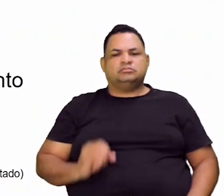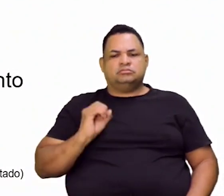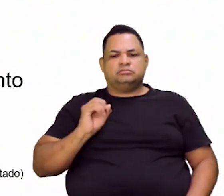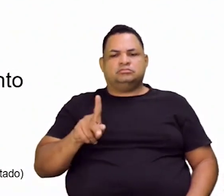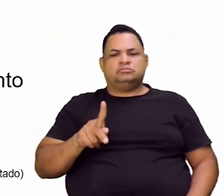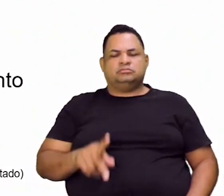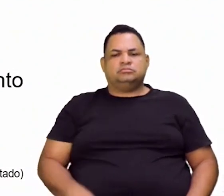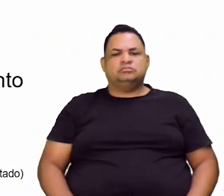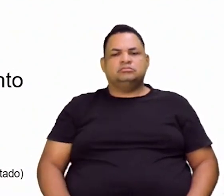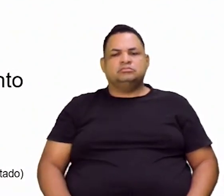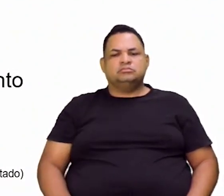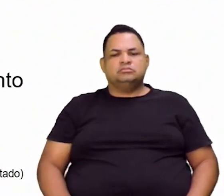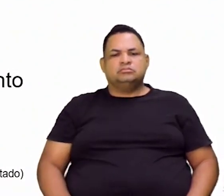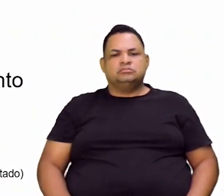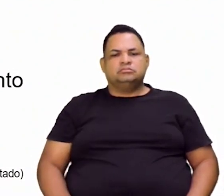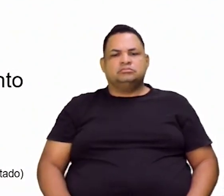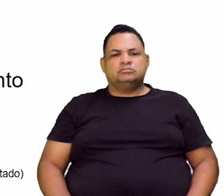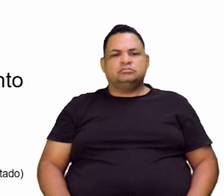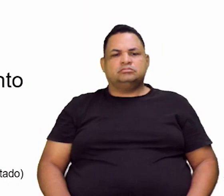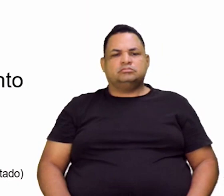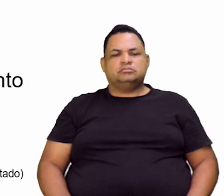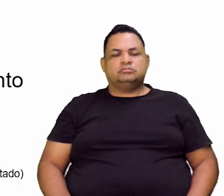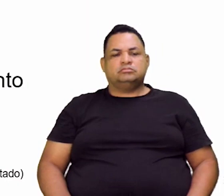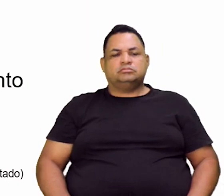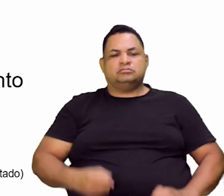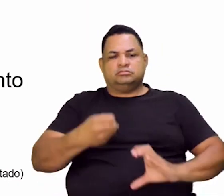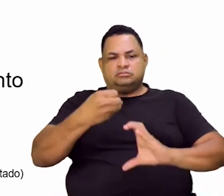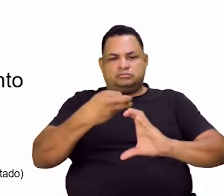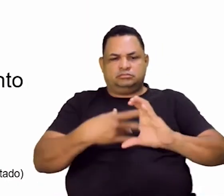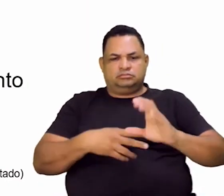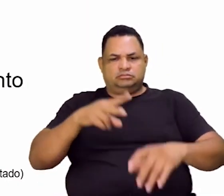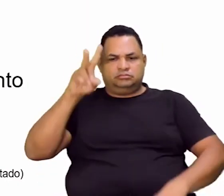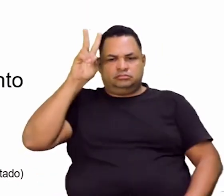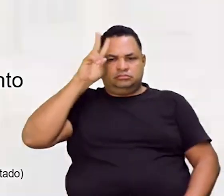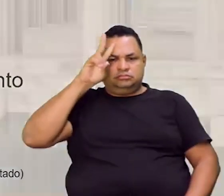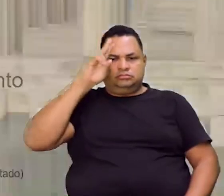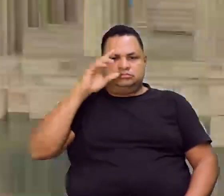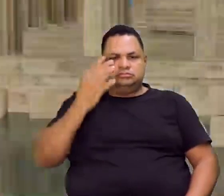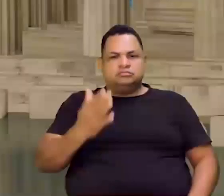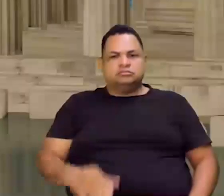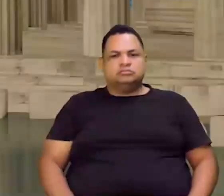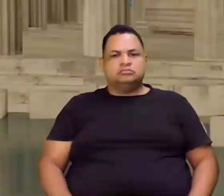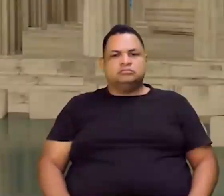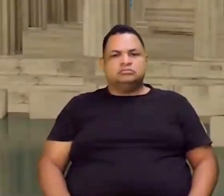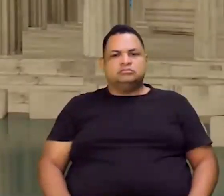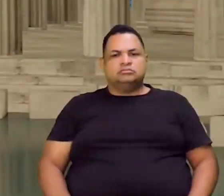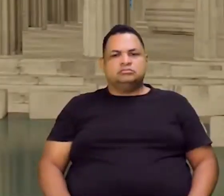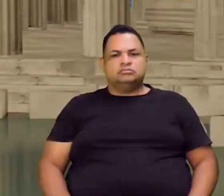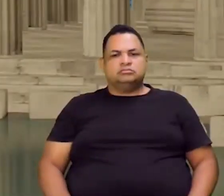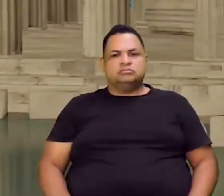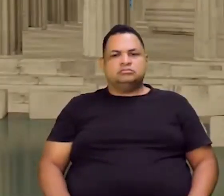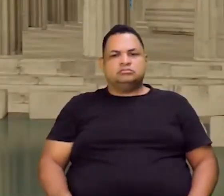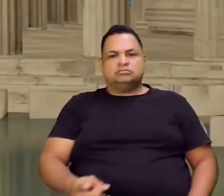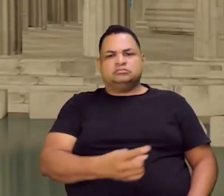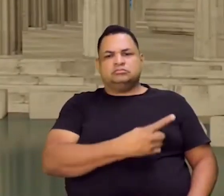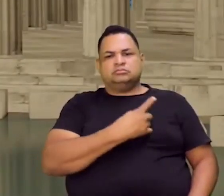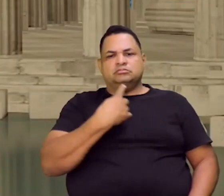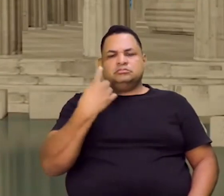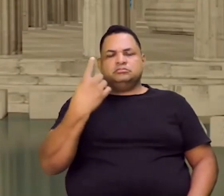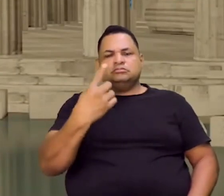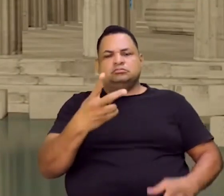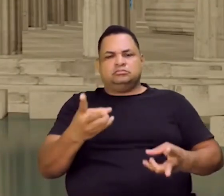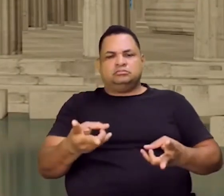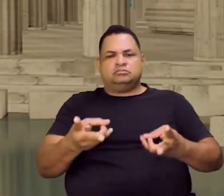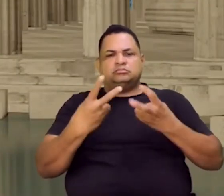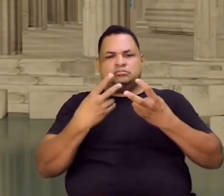Ok? Então, vamos lá agora só. Então, essas características históricas, vem aqui comigo. A gente vai perceber algumas